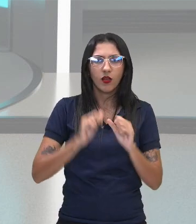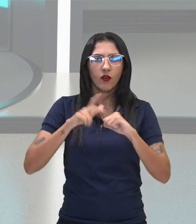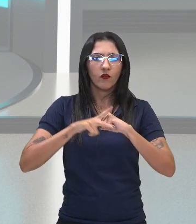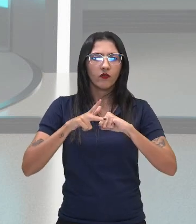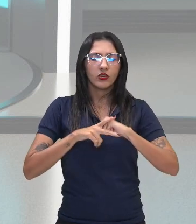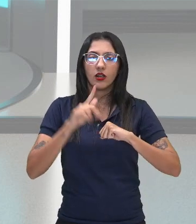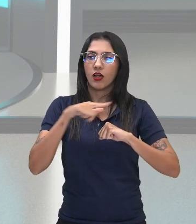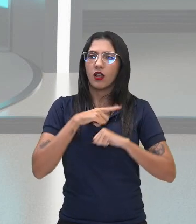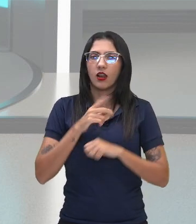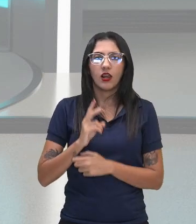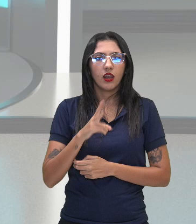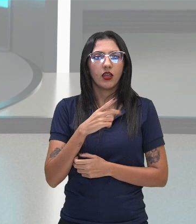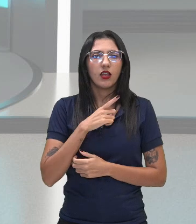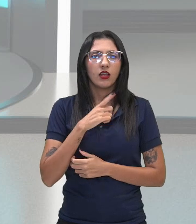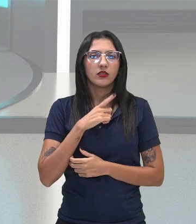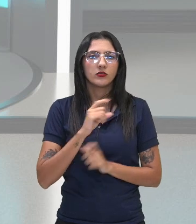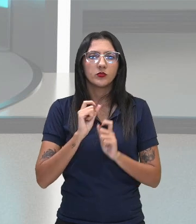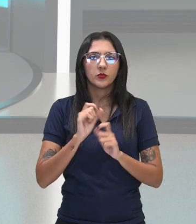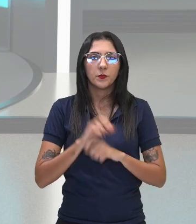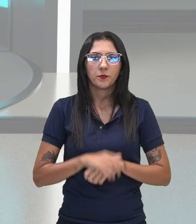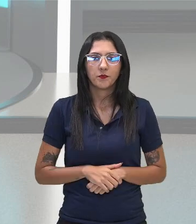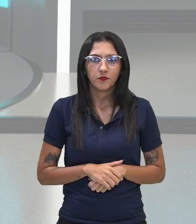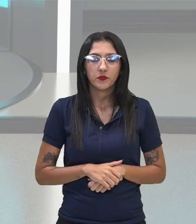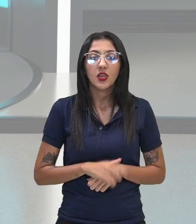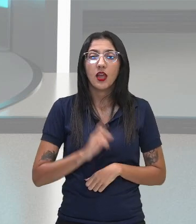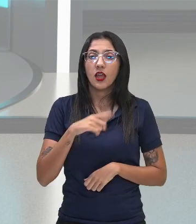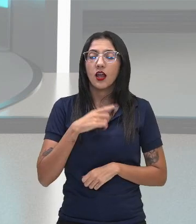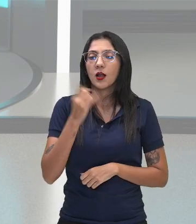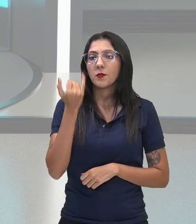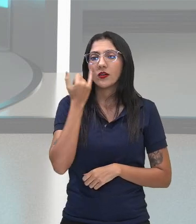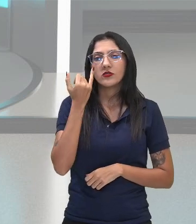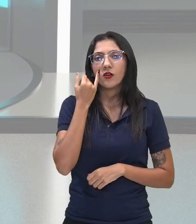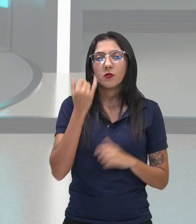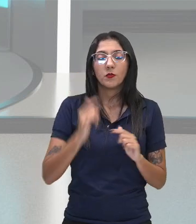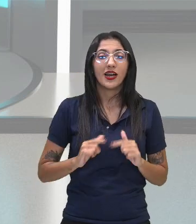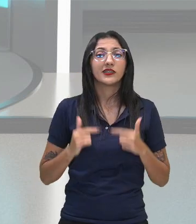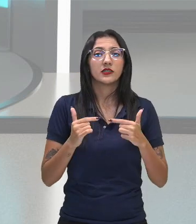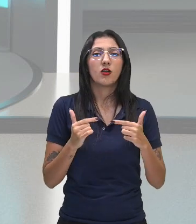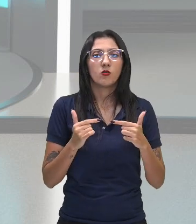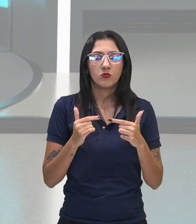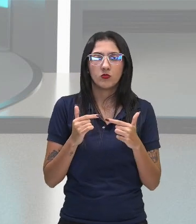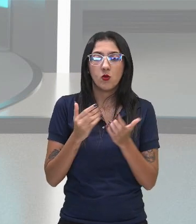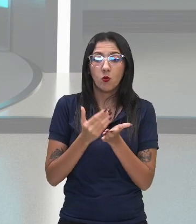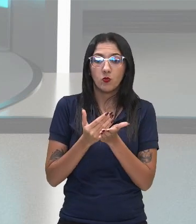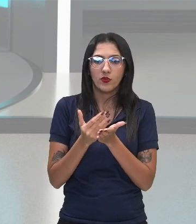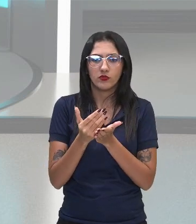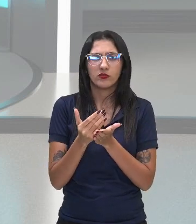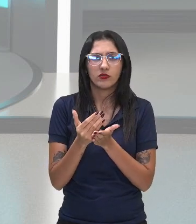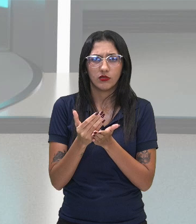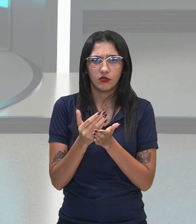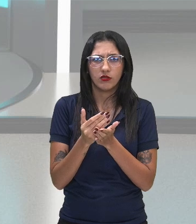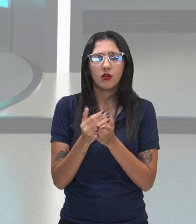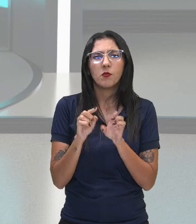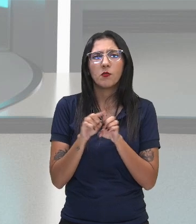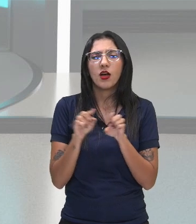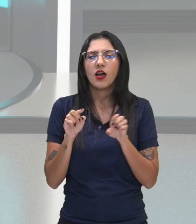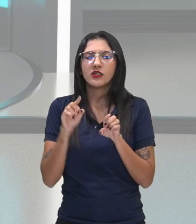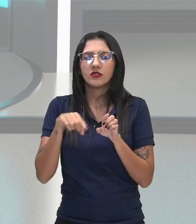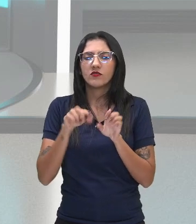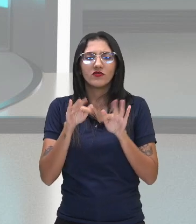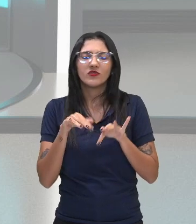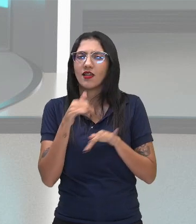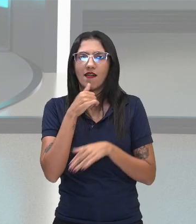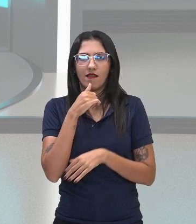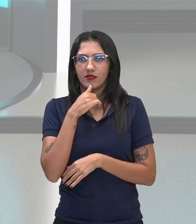sempre vai estar informando uma ação que começou e não terminou. Ela foi interrompida de alguma